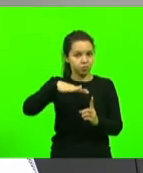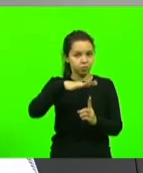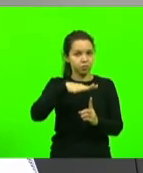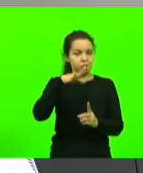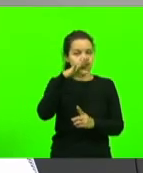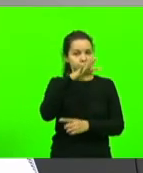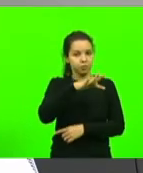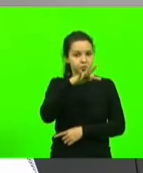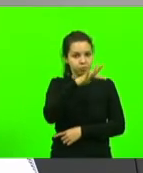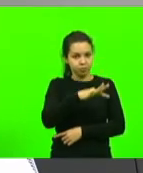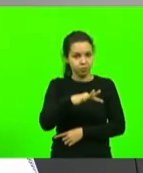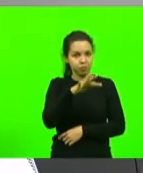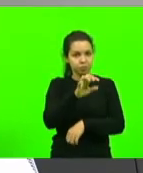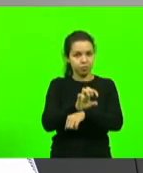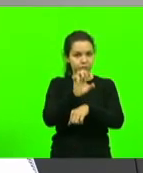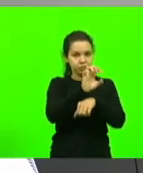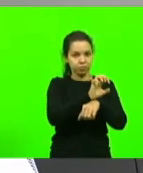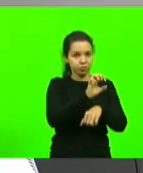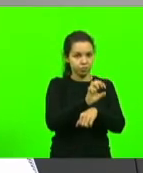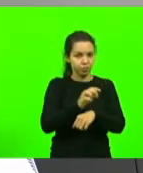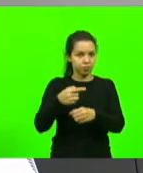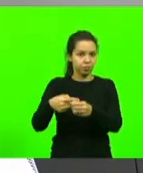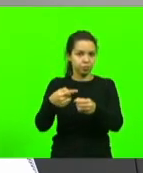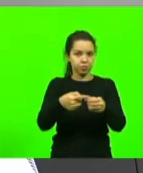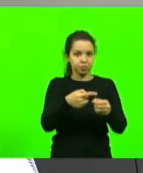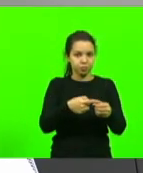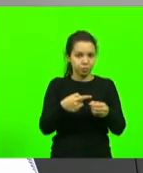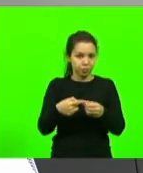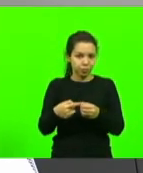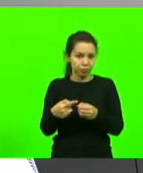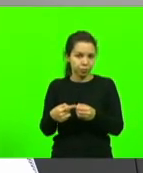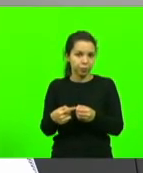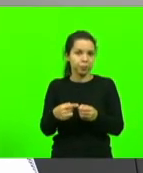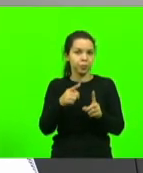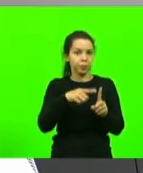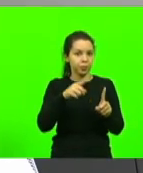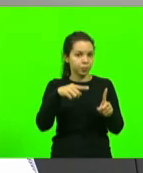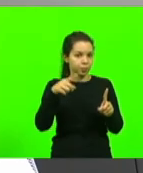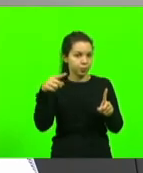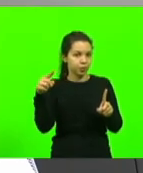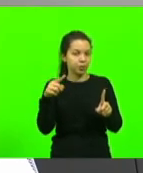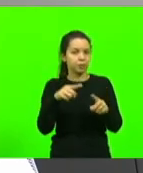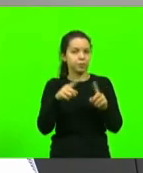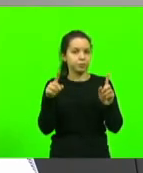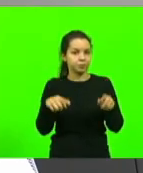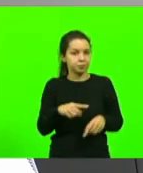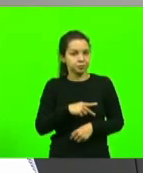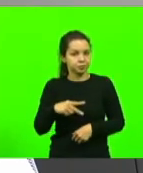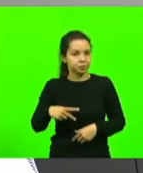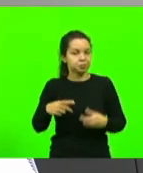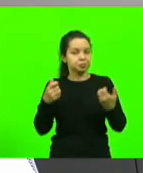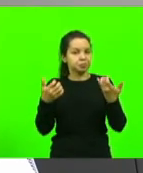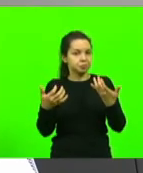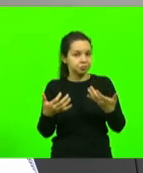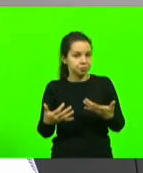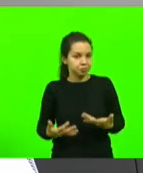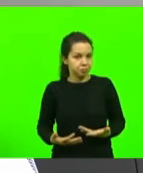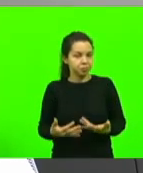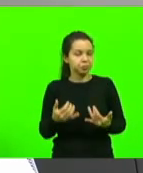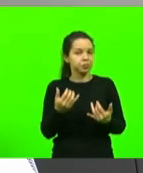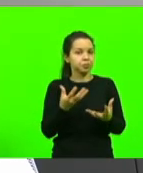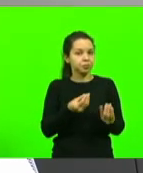o segundo dados do fórum dos Servidores Públicos boa parcela de todos os servidores públicos do Brasil